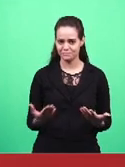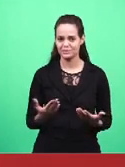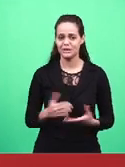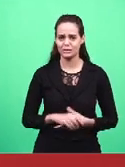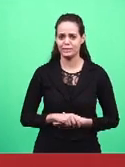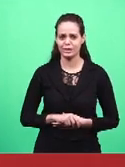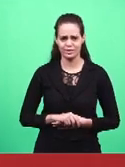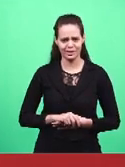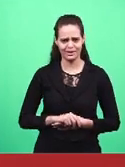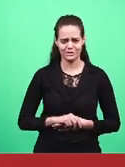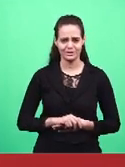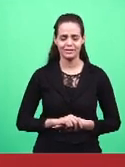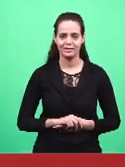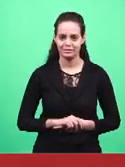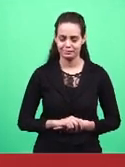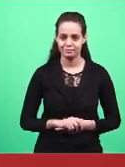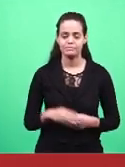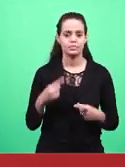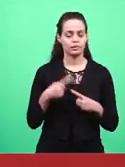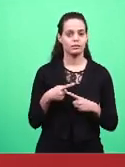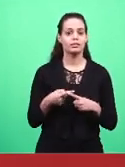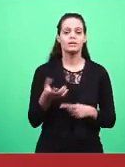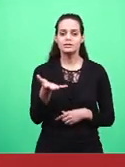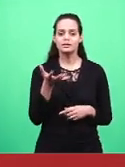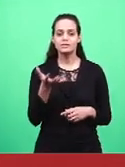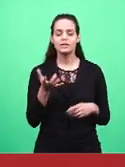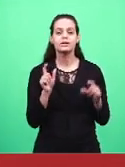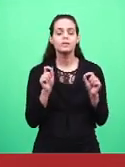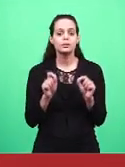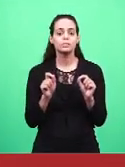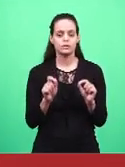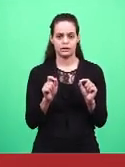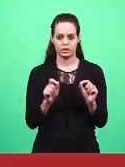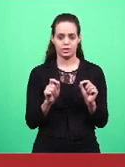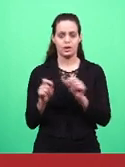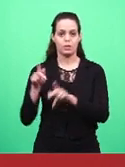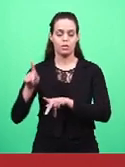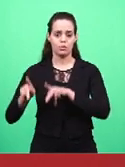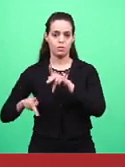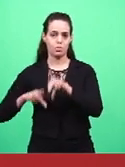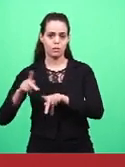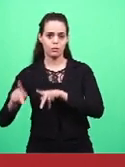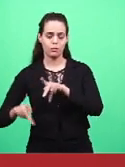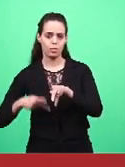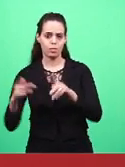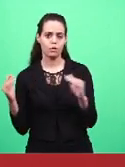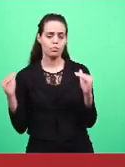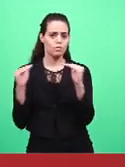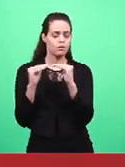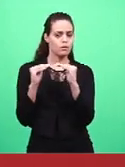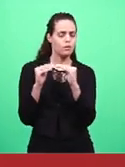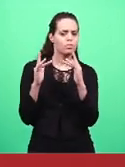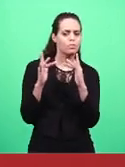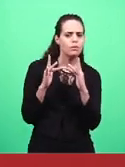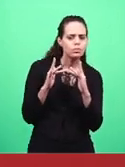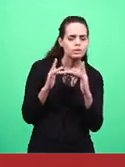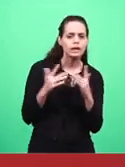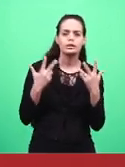eles tinham outras maneiras de cultuar de Deus, e eles não tinham,